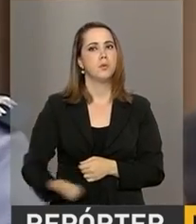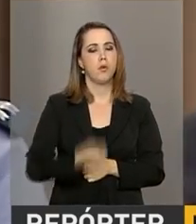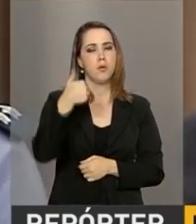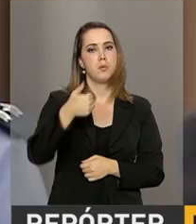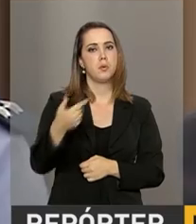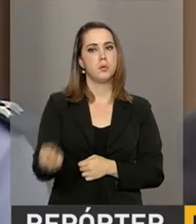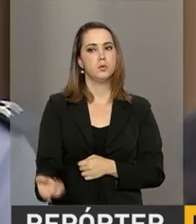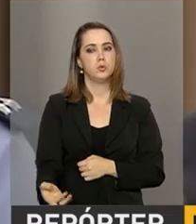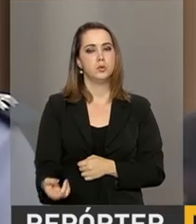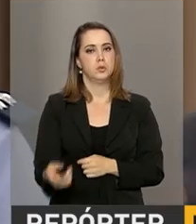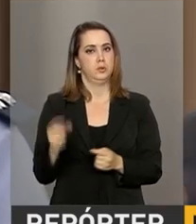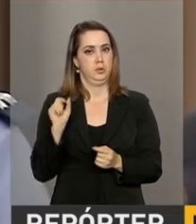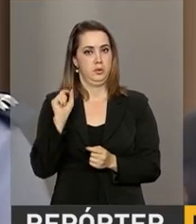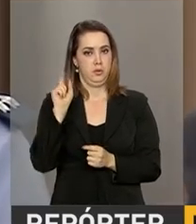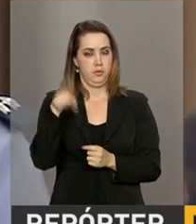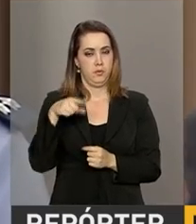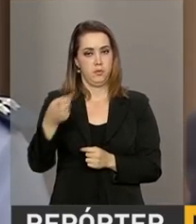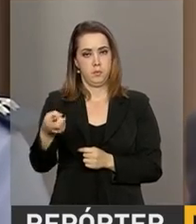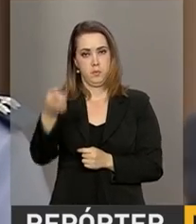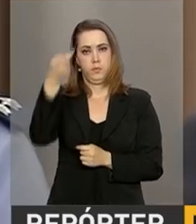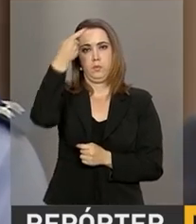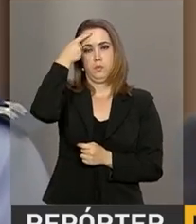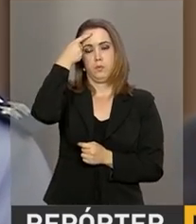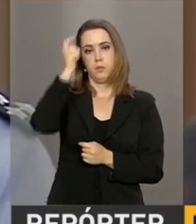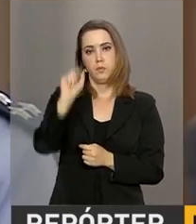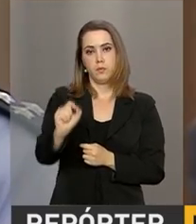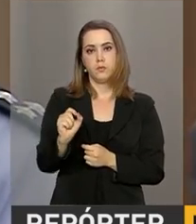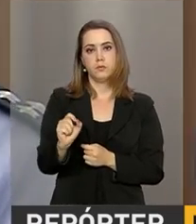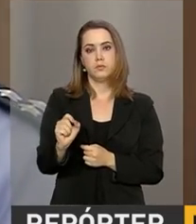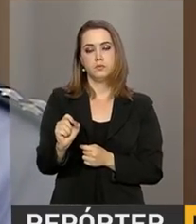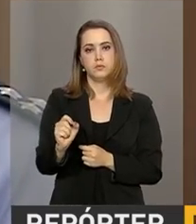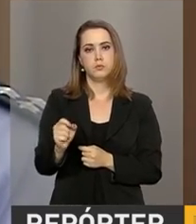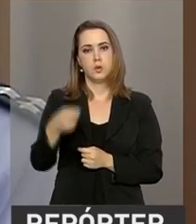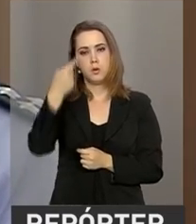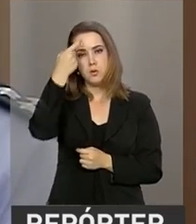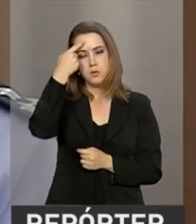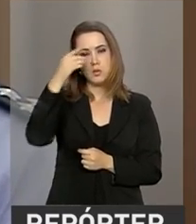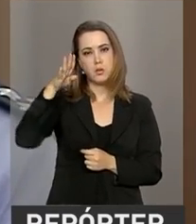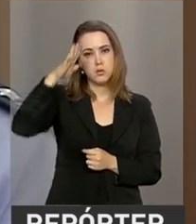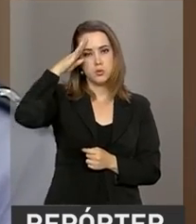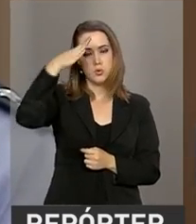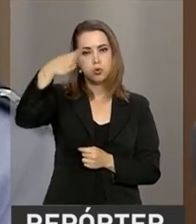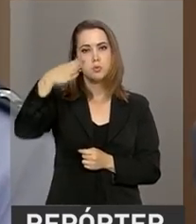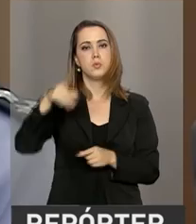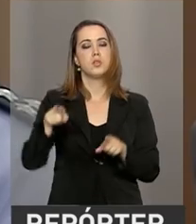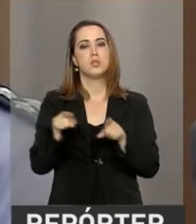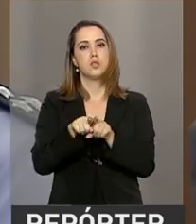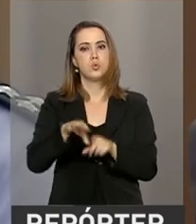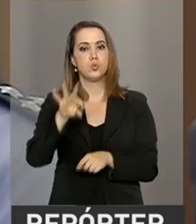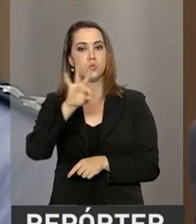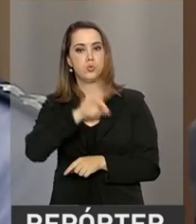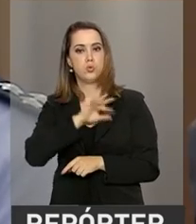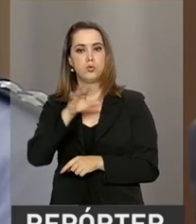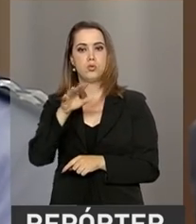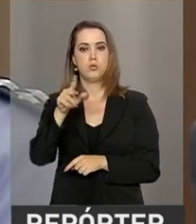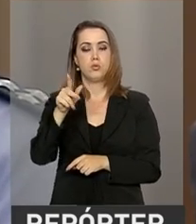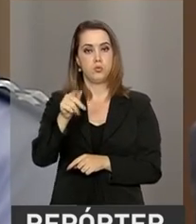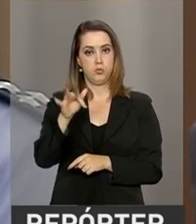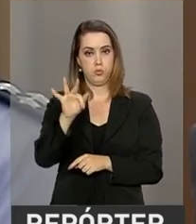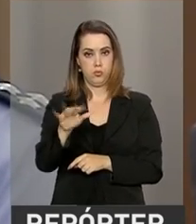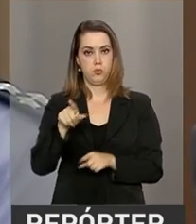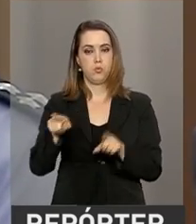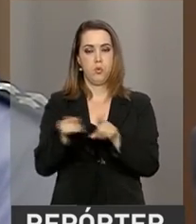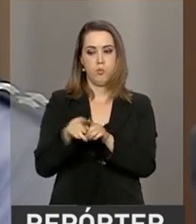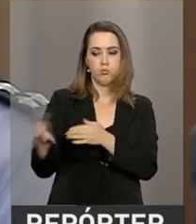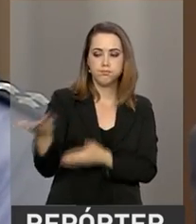o sistema de inteligência, inclusive a inteligência militar, de Polícia Federal e da ABIN, com inteligências dos demais países por